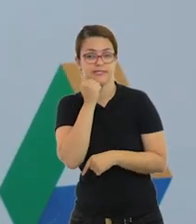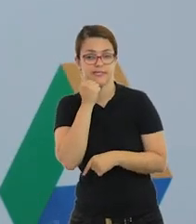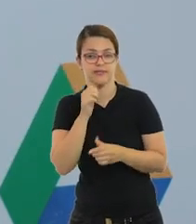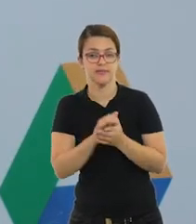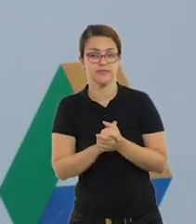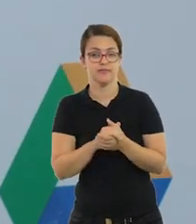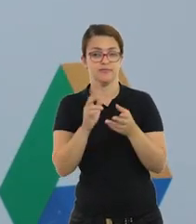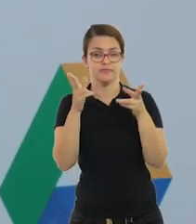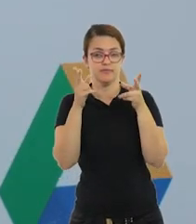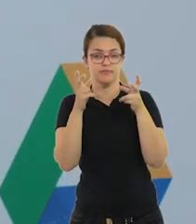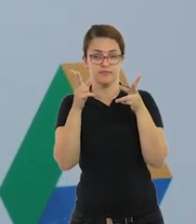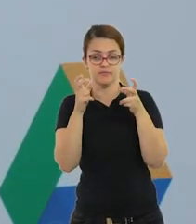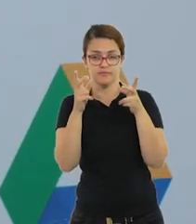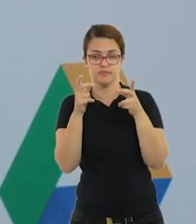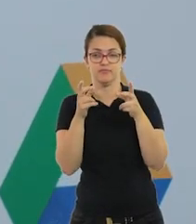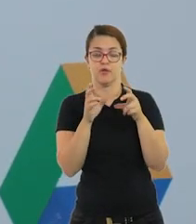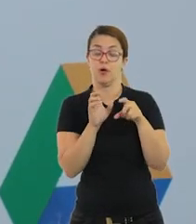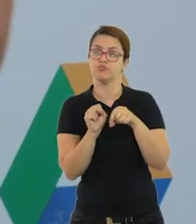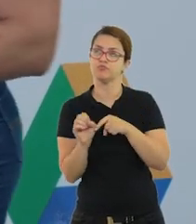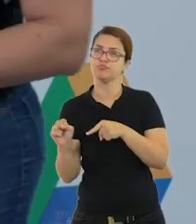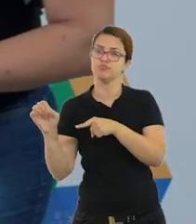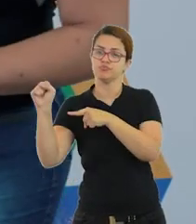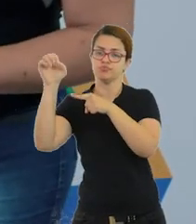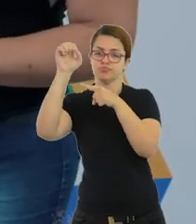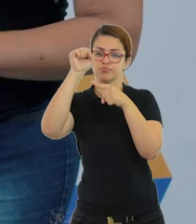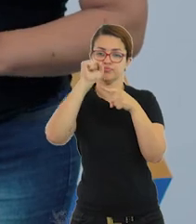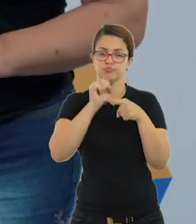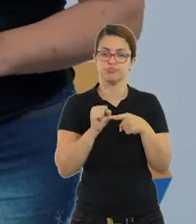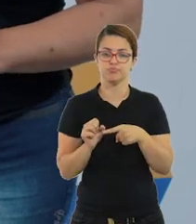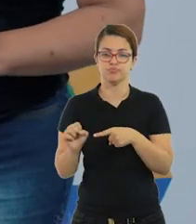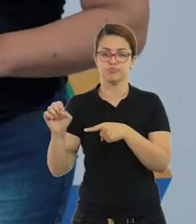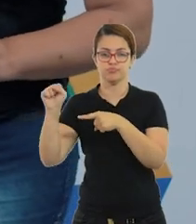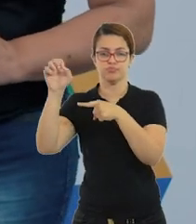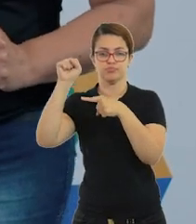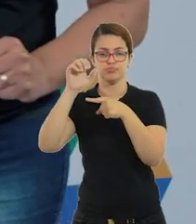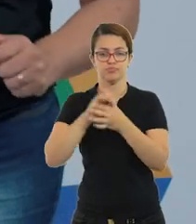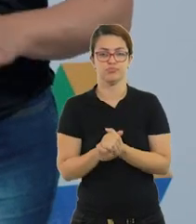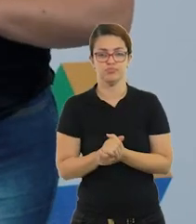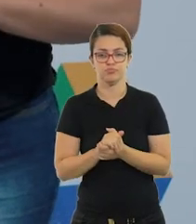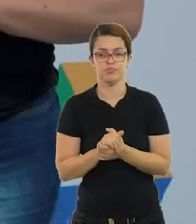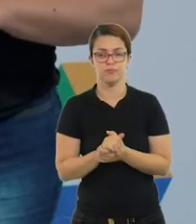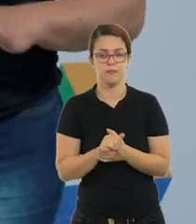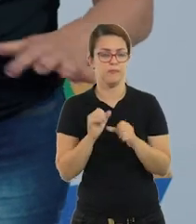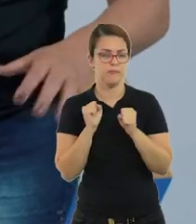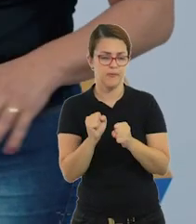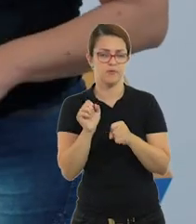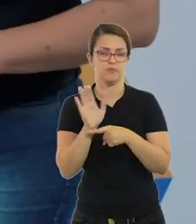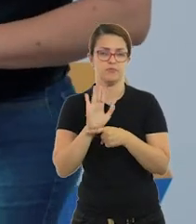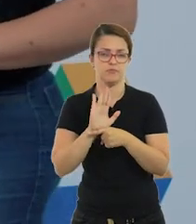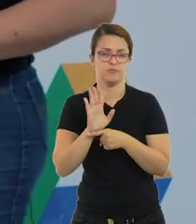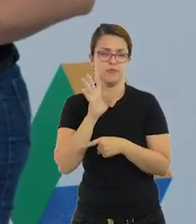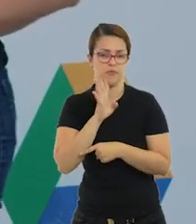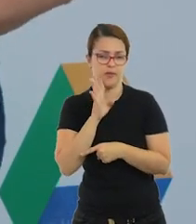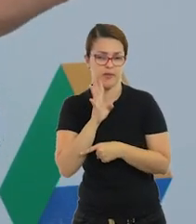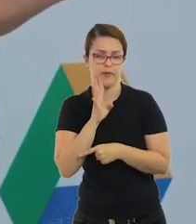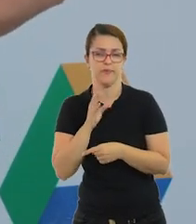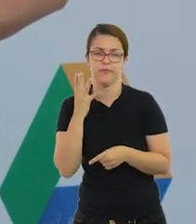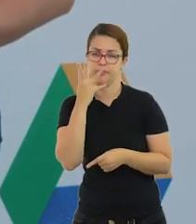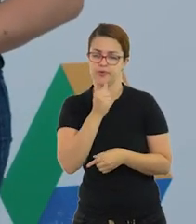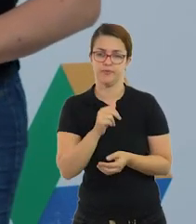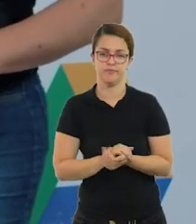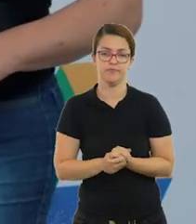de ciências, o tema são os produtores e as cadeias alimentares. A professora sugere um vídeo e a criança pode assistir, tá